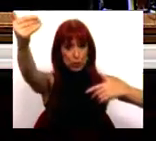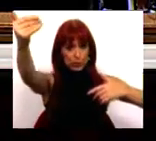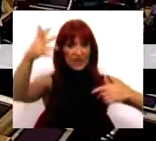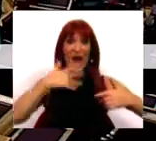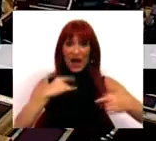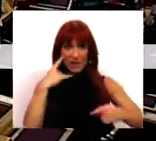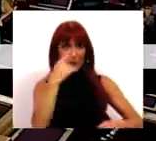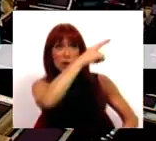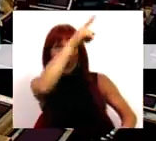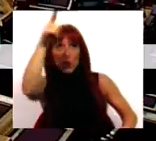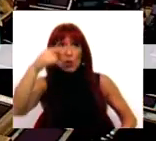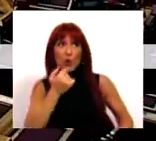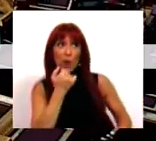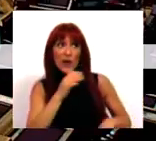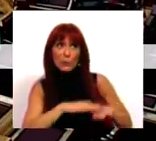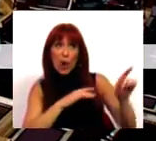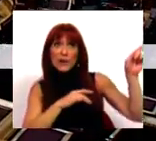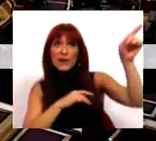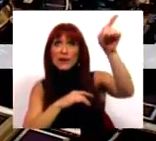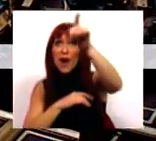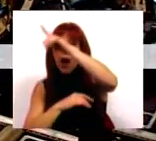Se quiser reparar, todos nos congratularemos com isso.